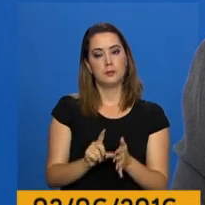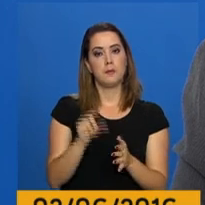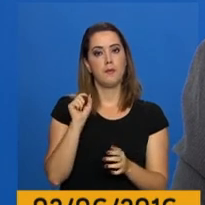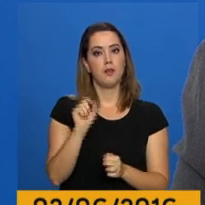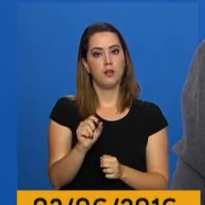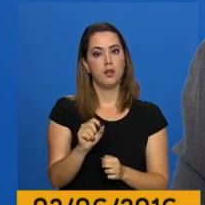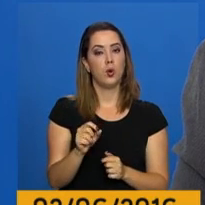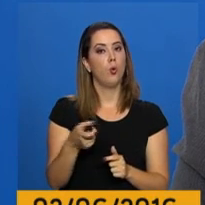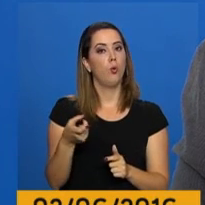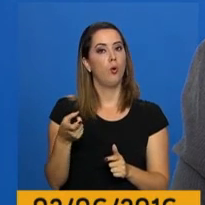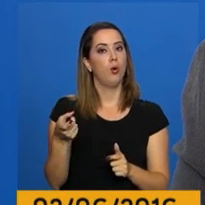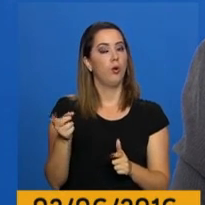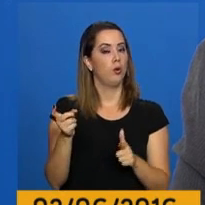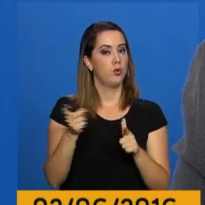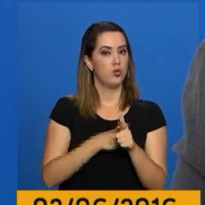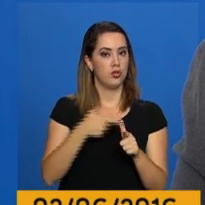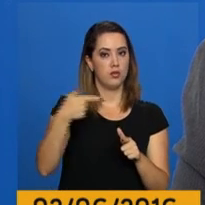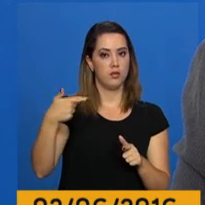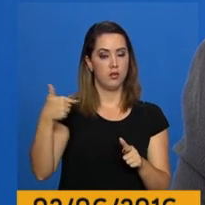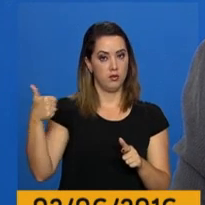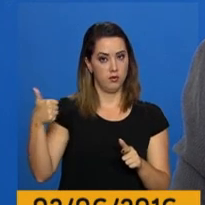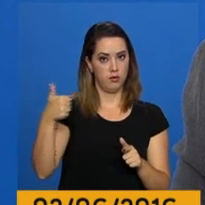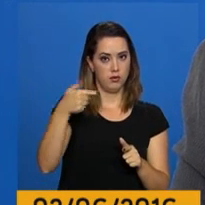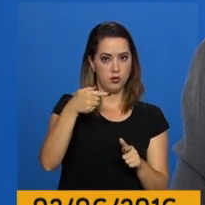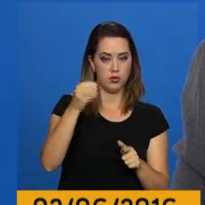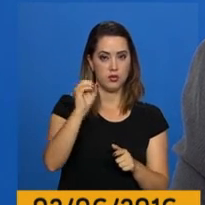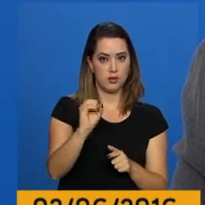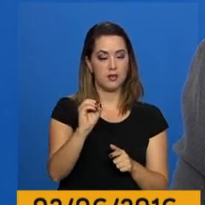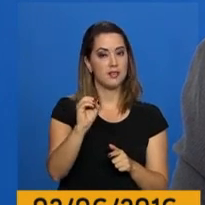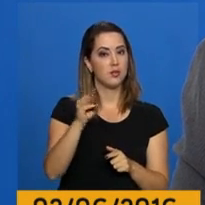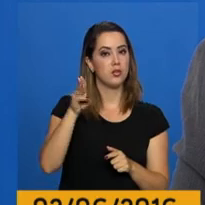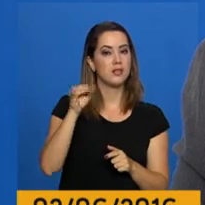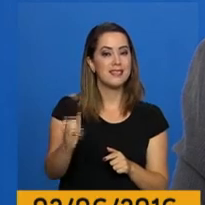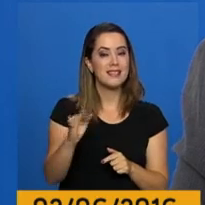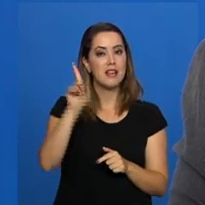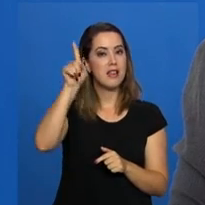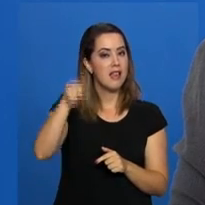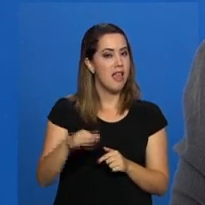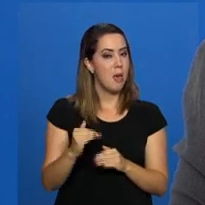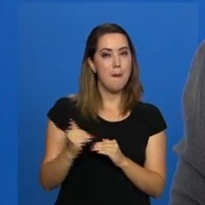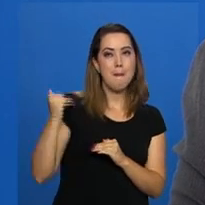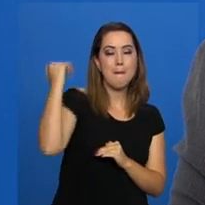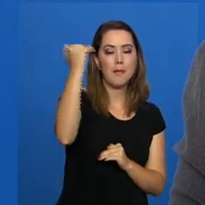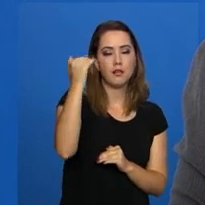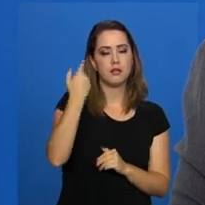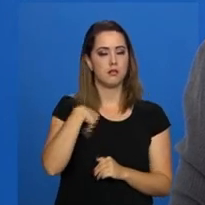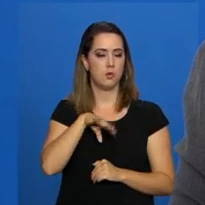o déficit de 170 bilhões é um limite máximo. O nosso esforço é no sentido